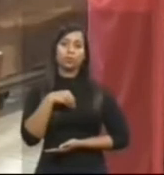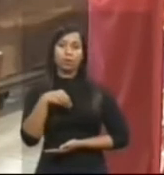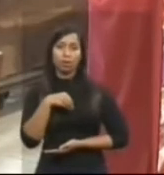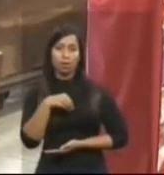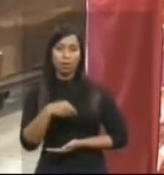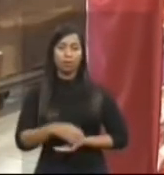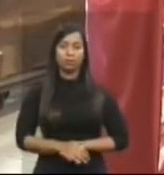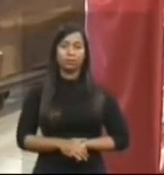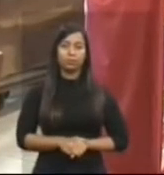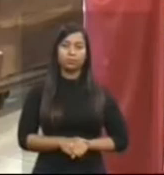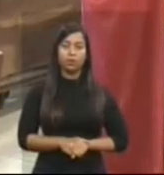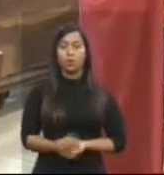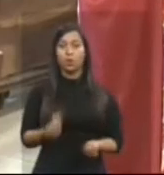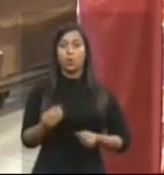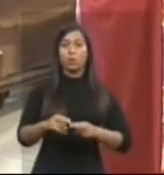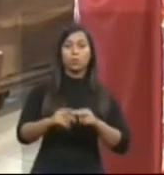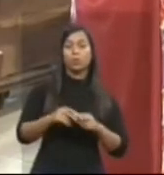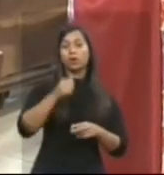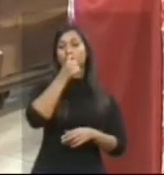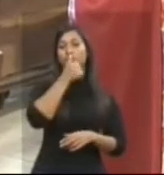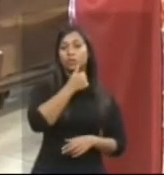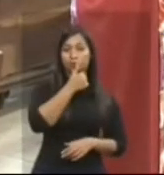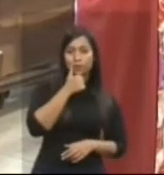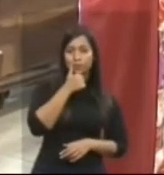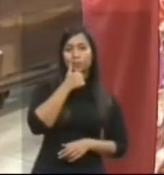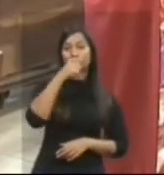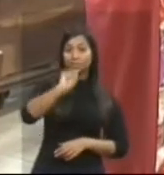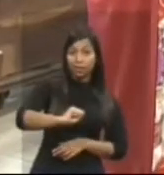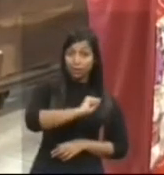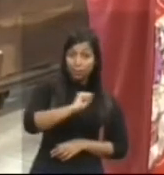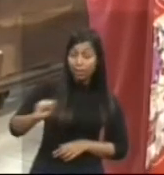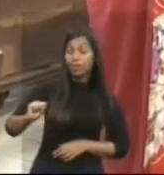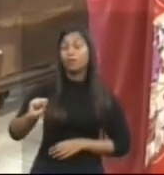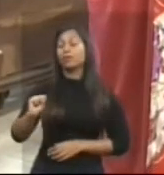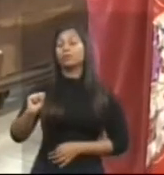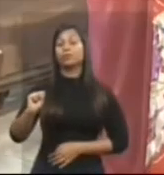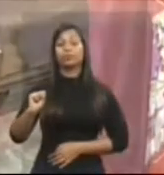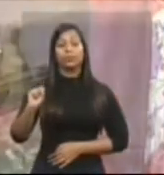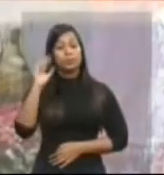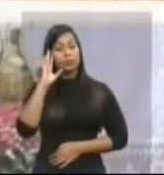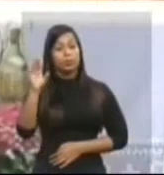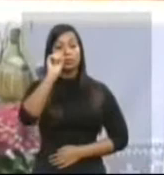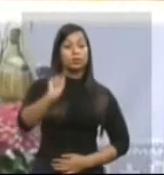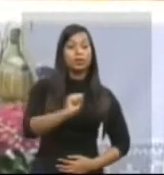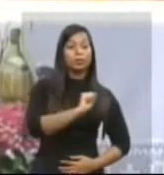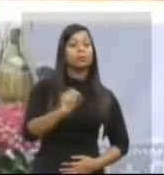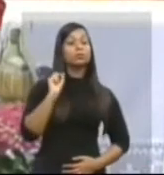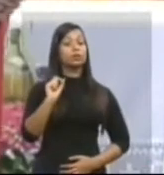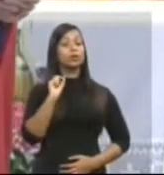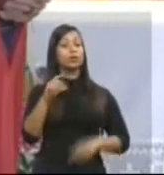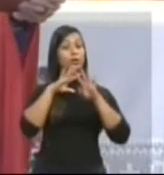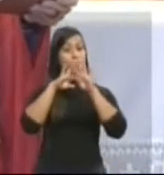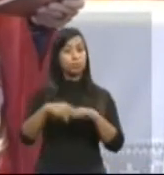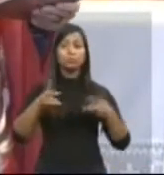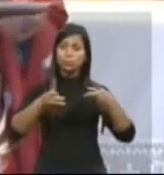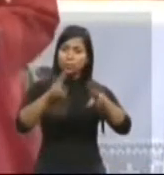pecados, através dos sacramentos, principalmente sacramento da confissão. Vocês